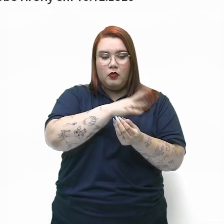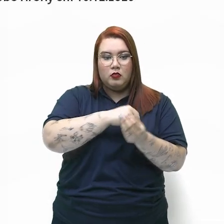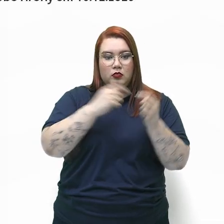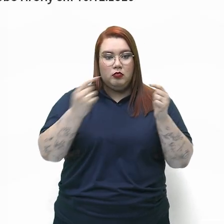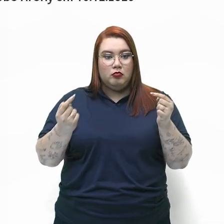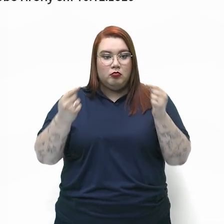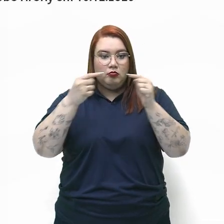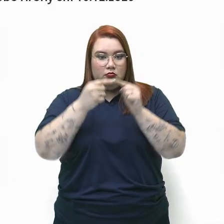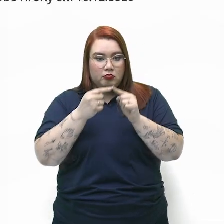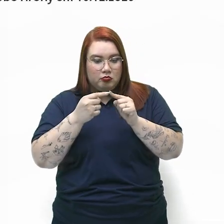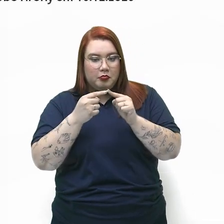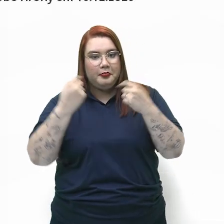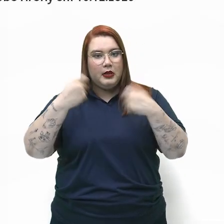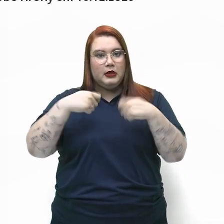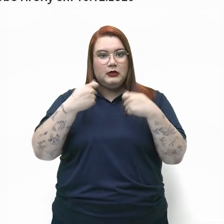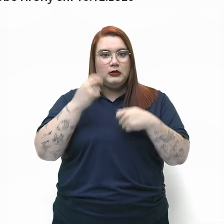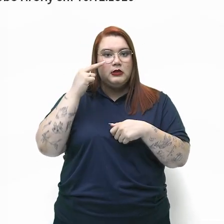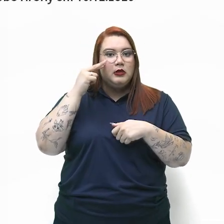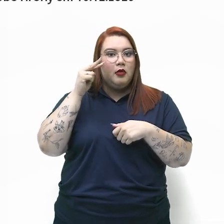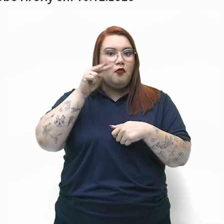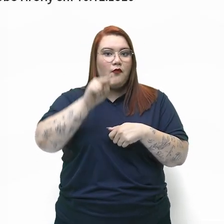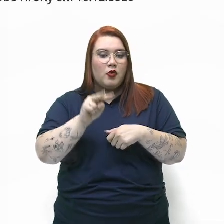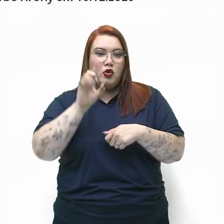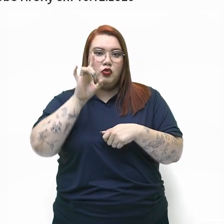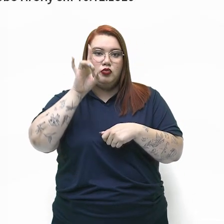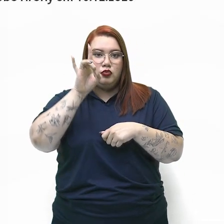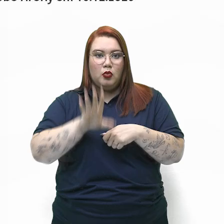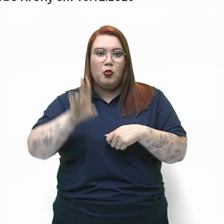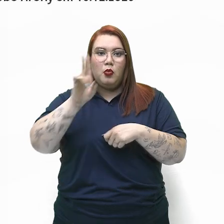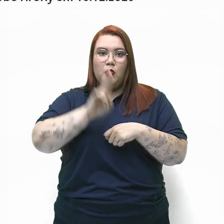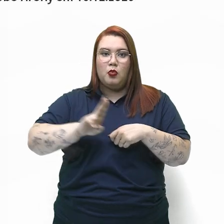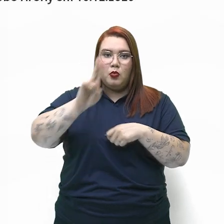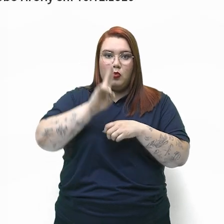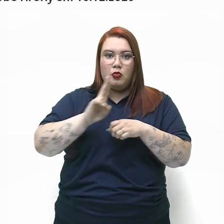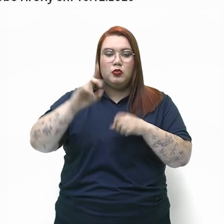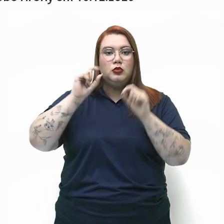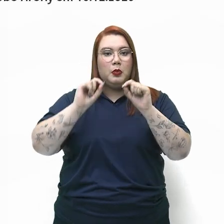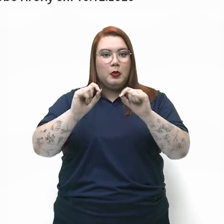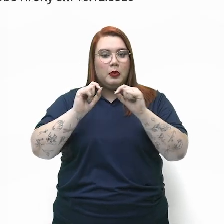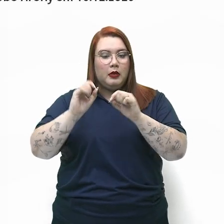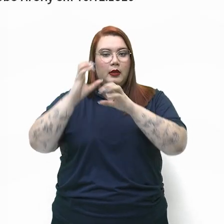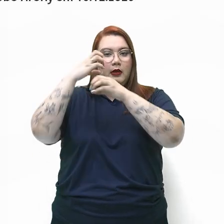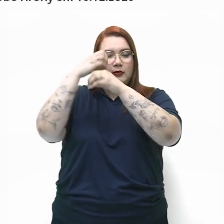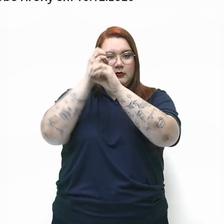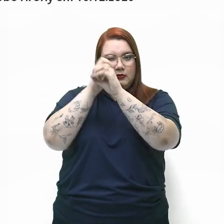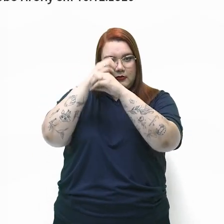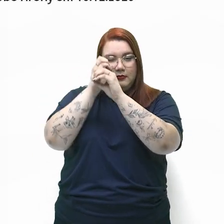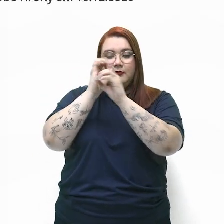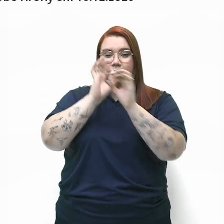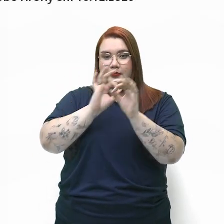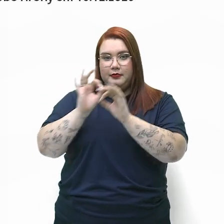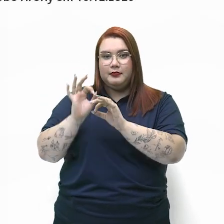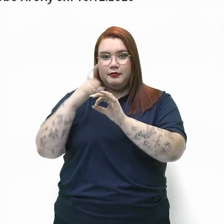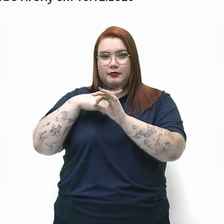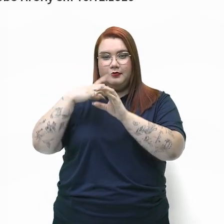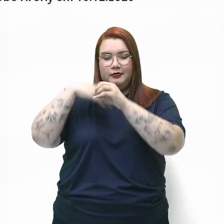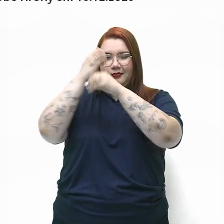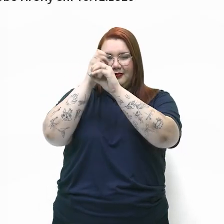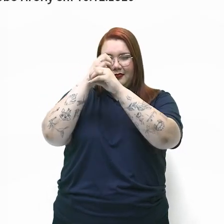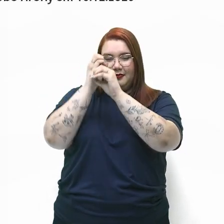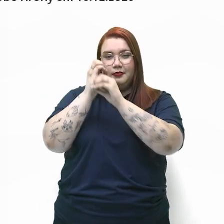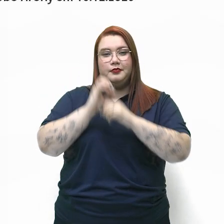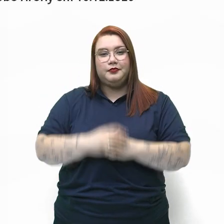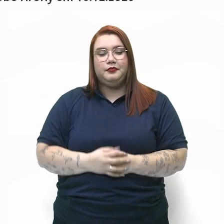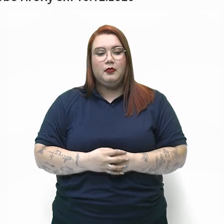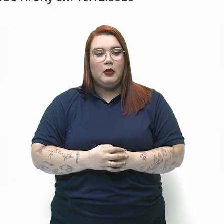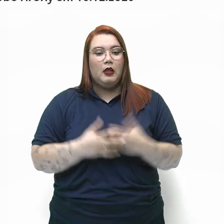são microscópicos, ou seja, nós não conseguimos visualizar, tá certo? A olho nu. Não